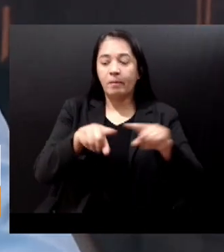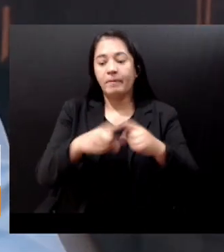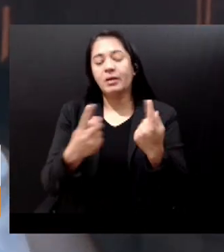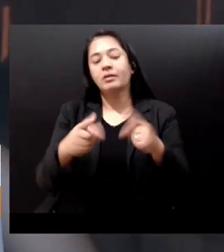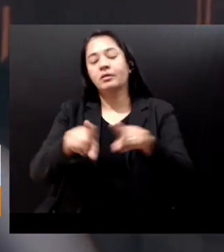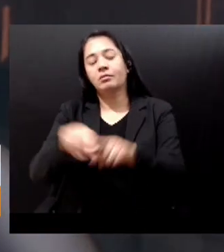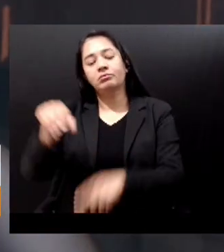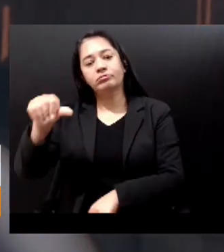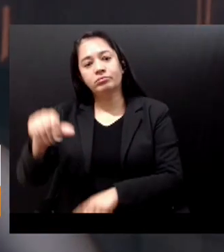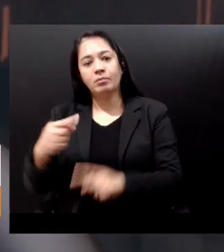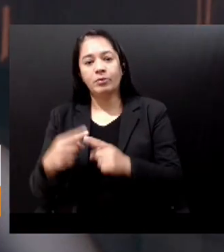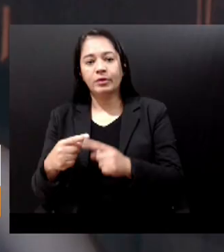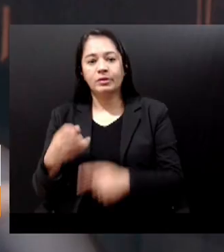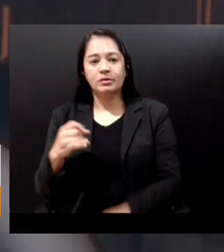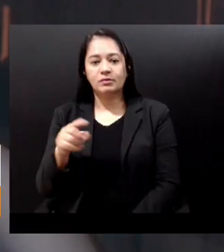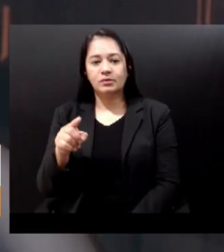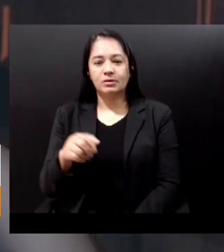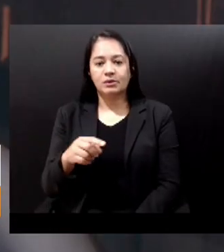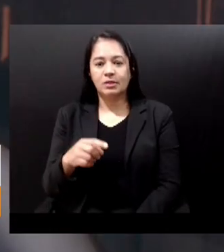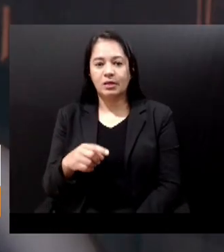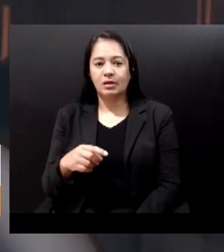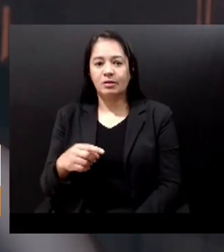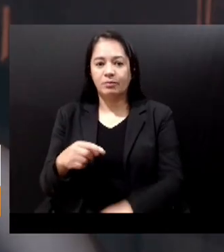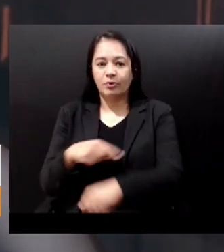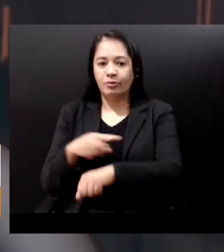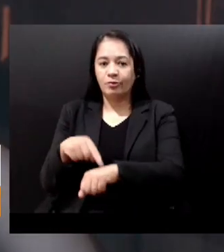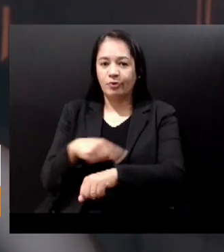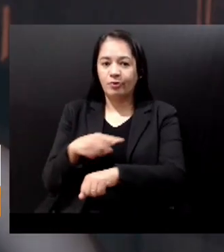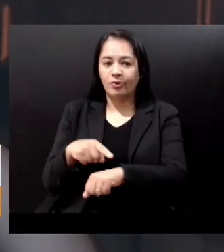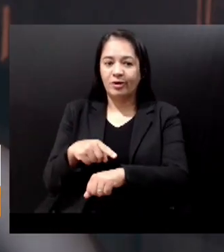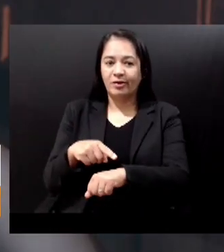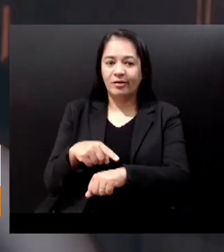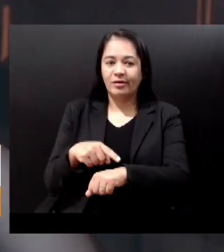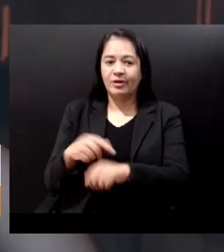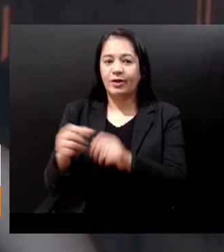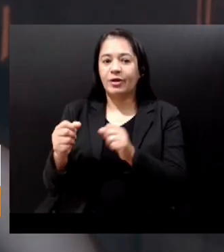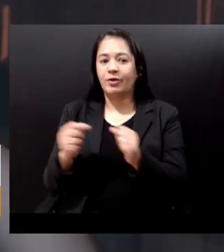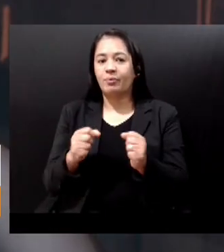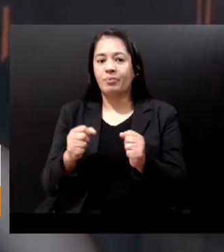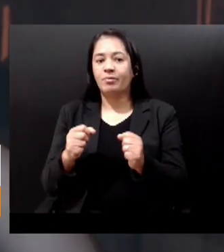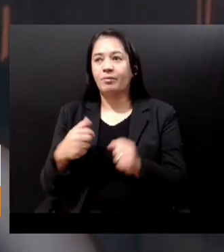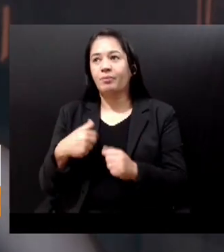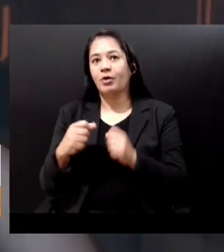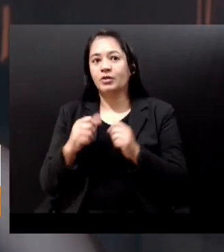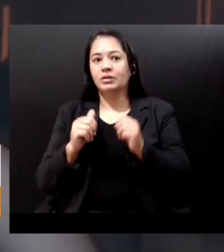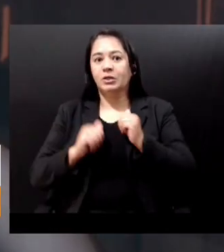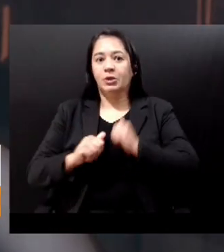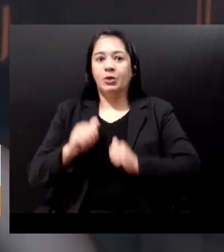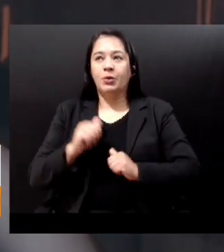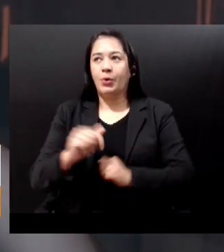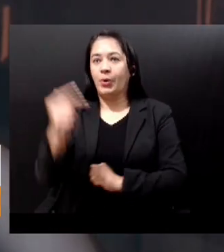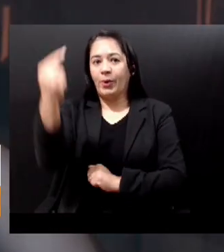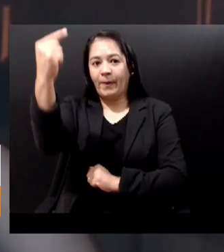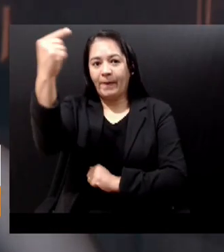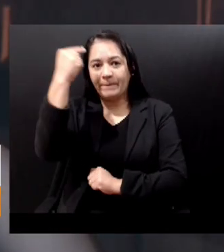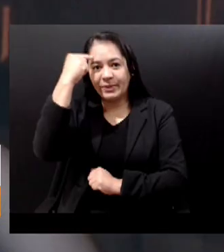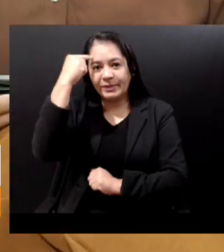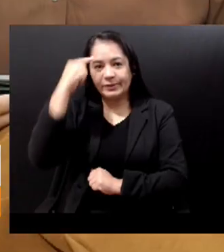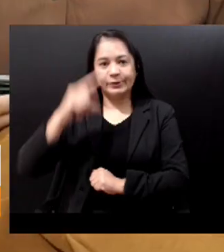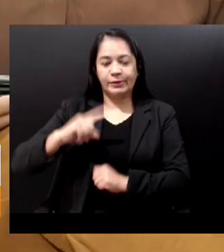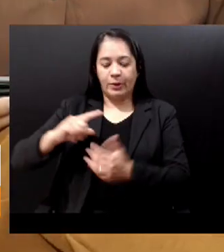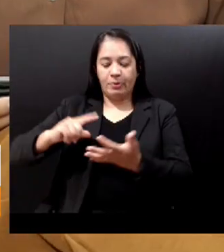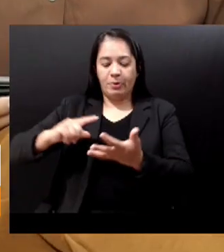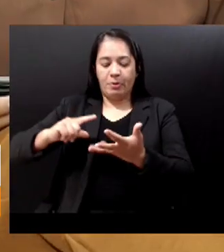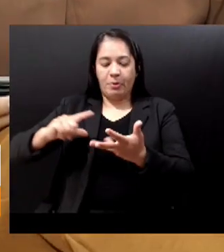daqui tantos minutos o temporizador irá tocar, eu posso ficar ansiosa pensando no tempo que eu ainda tenho para terminar determinada